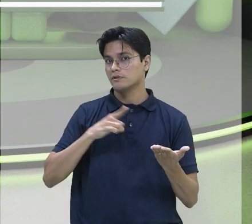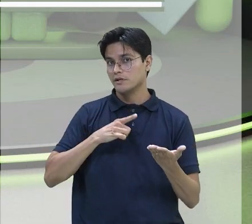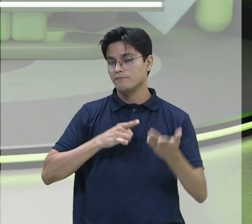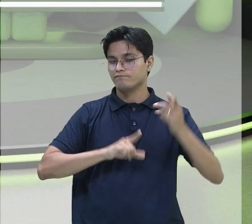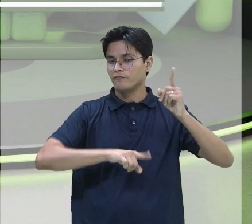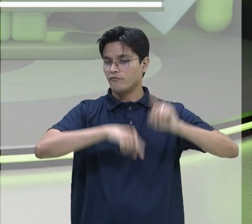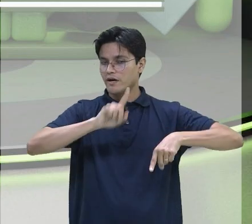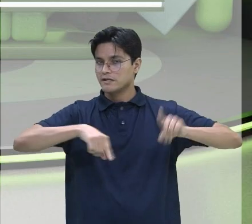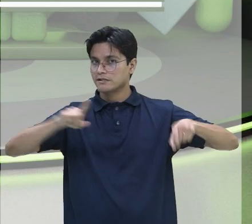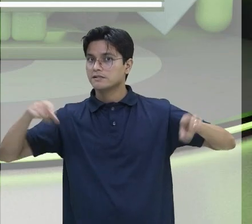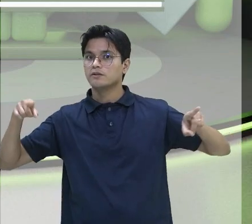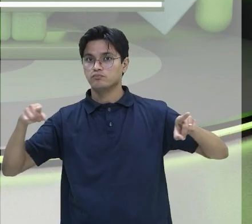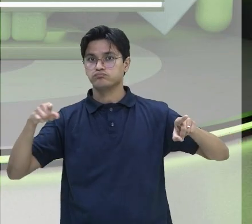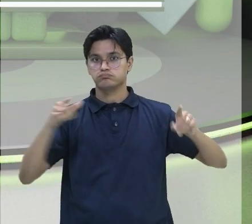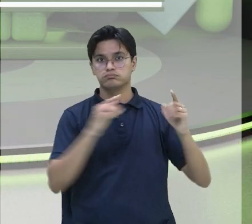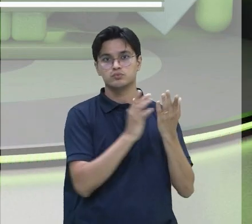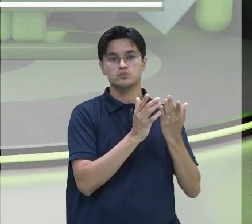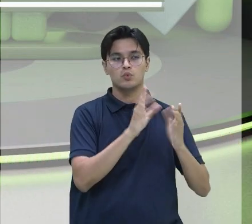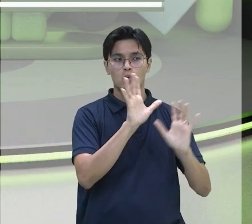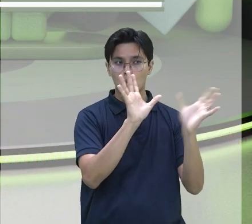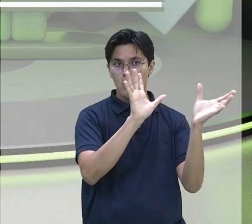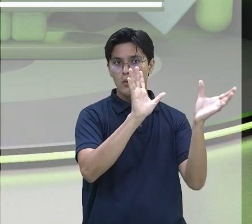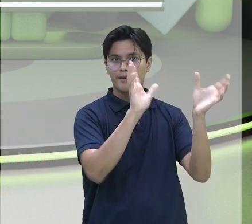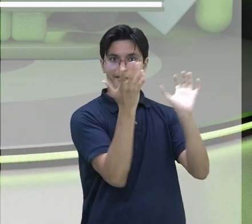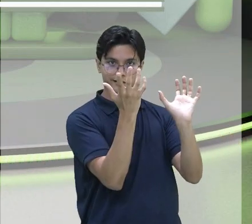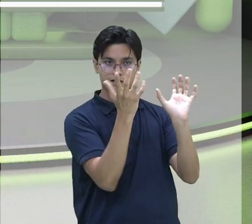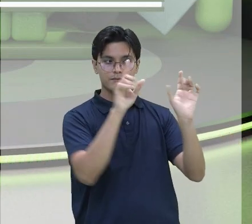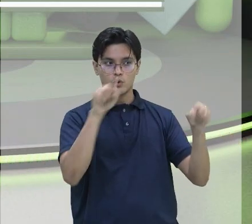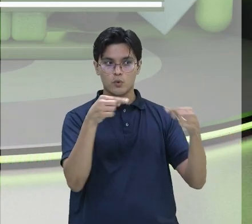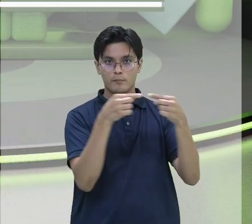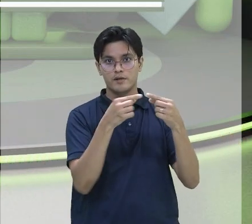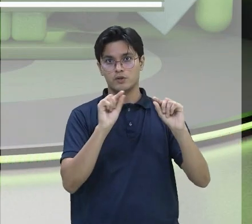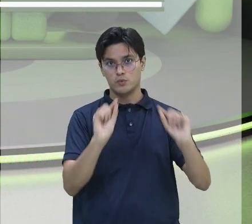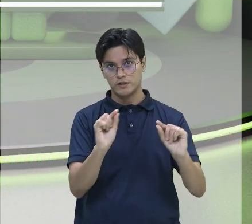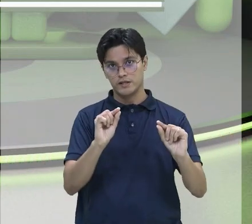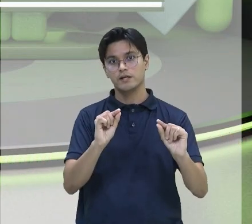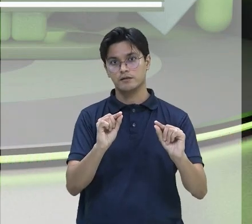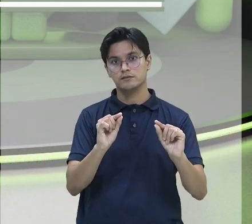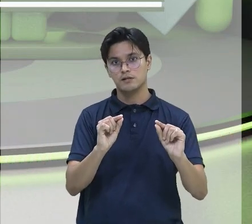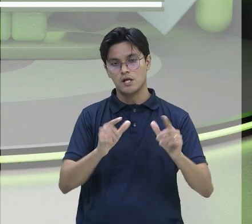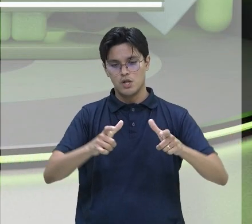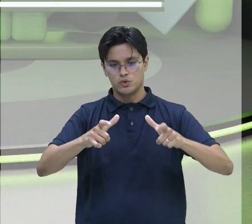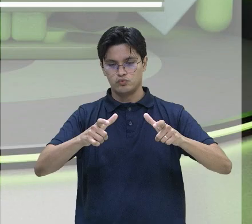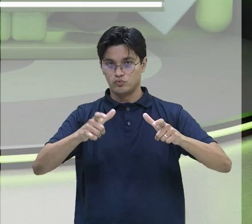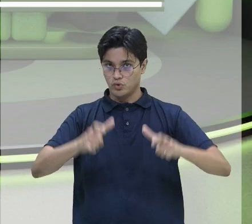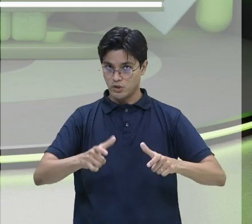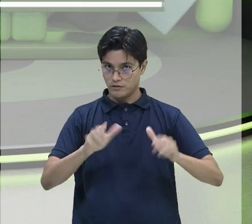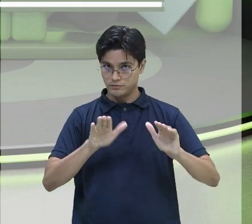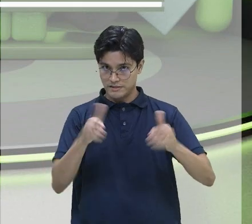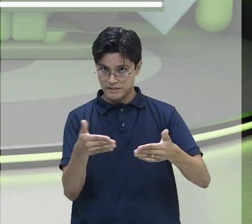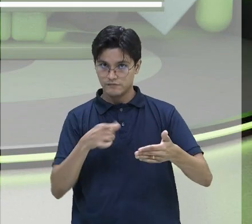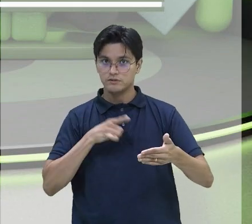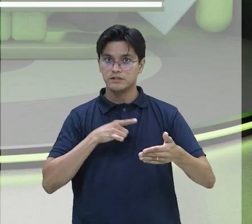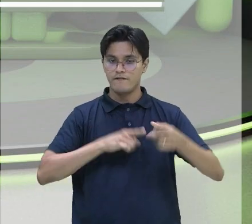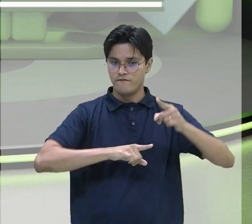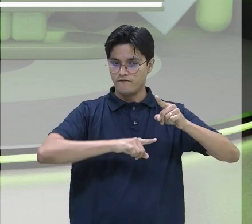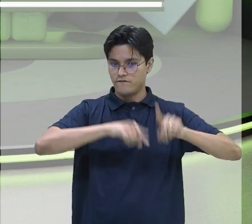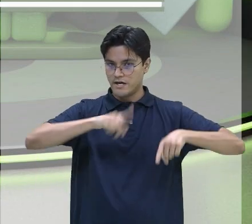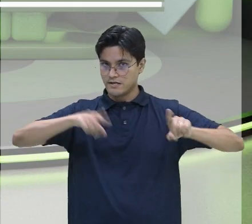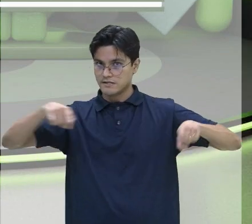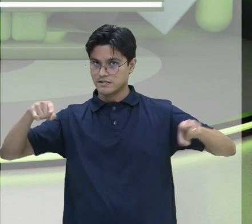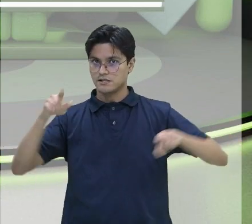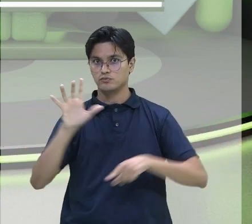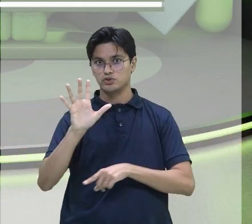variação conforme o relevo, conforme uma região geográfica. E aí nós temos